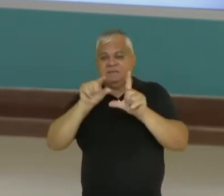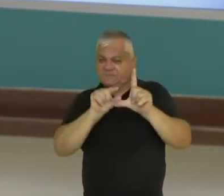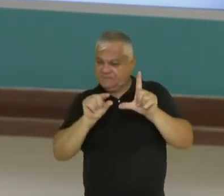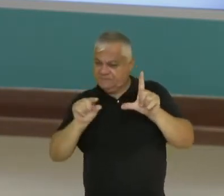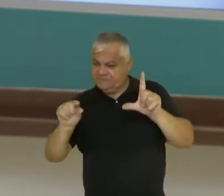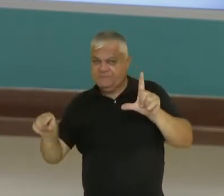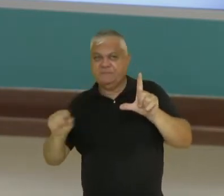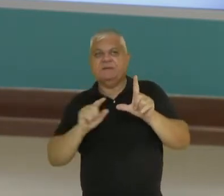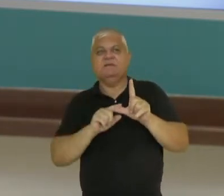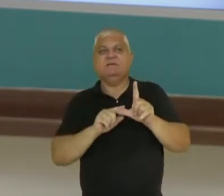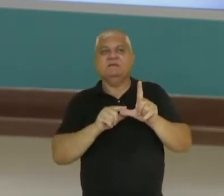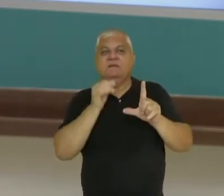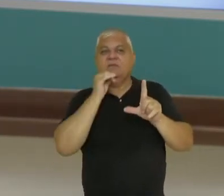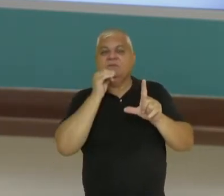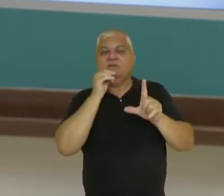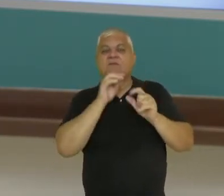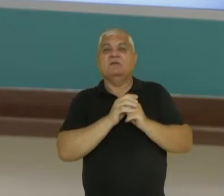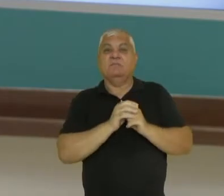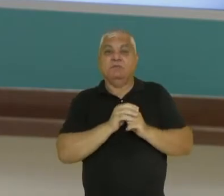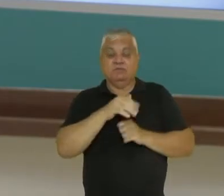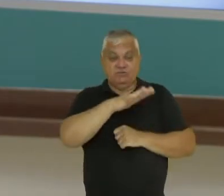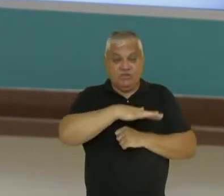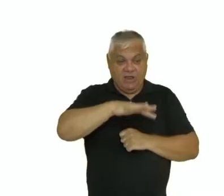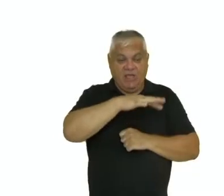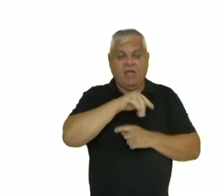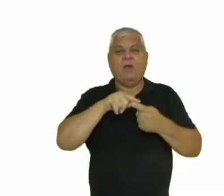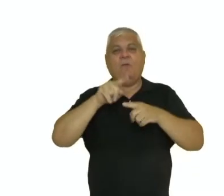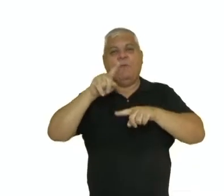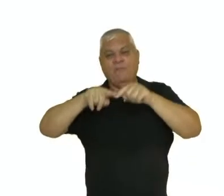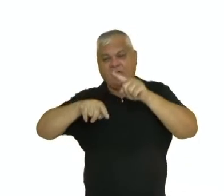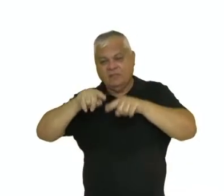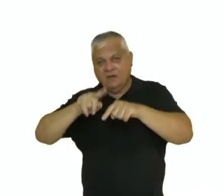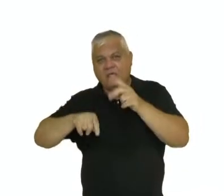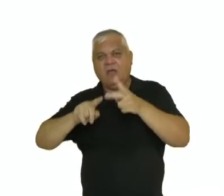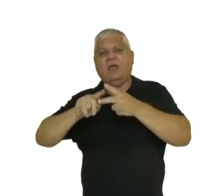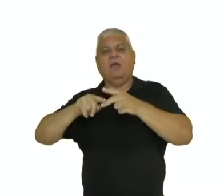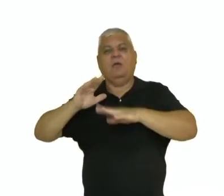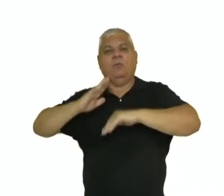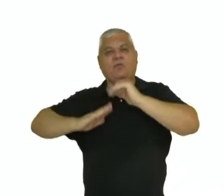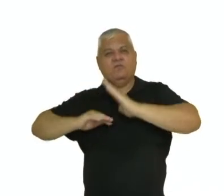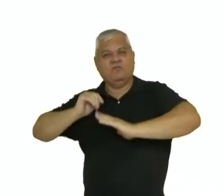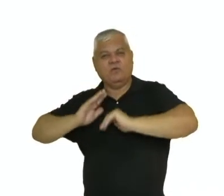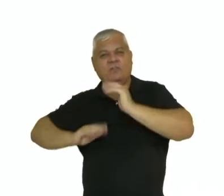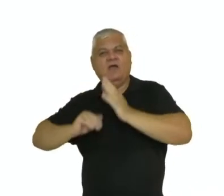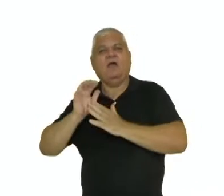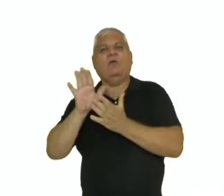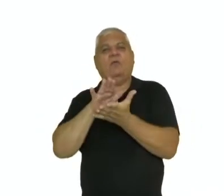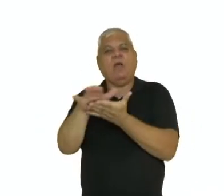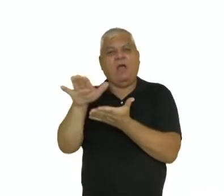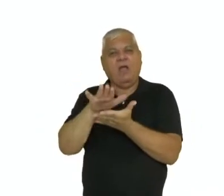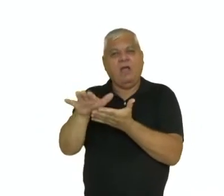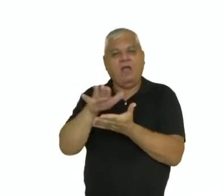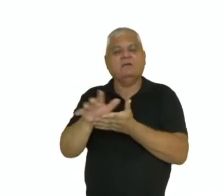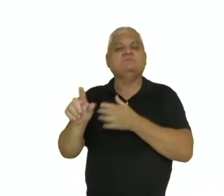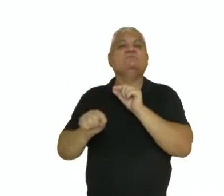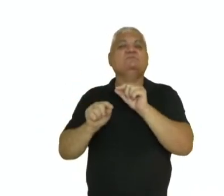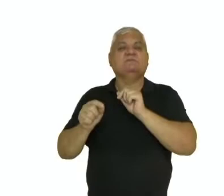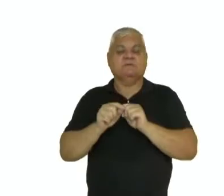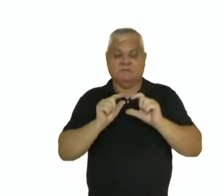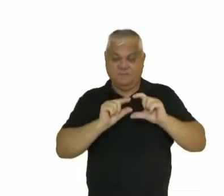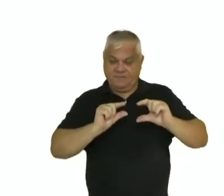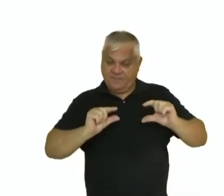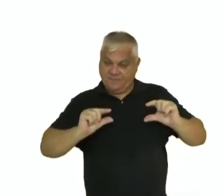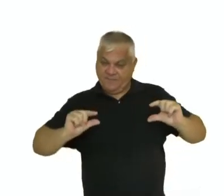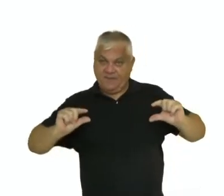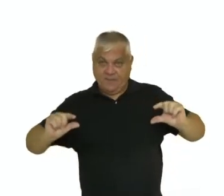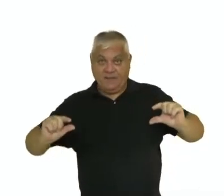lá nível geral, né, materiais, mãos de obras e gastos gerais. Então ele está mostrando, né, em cada